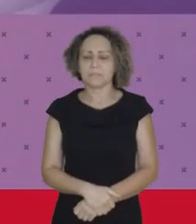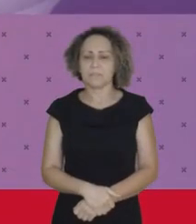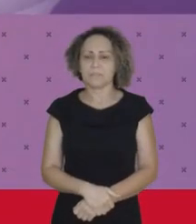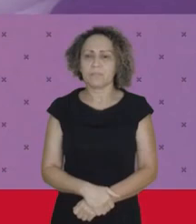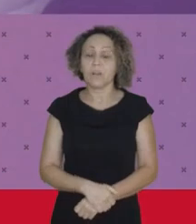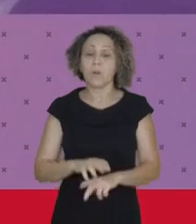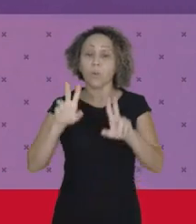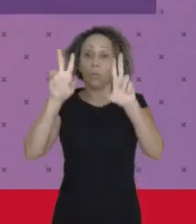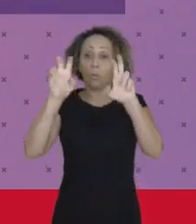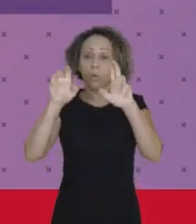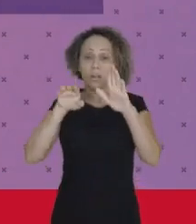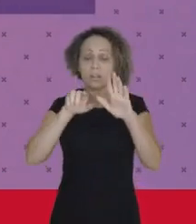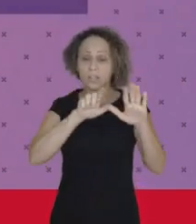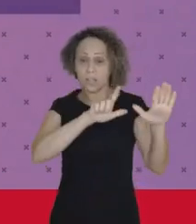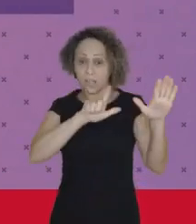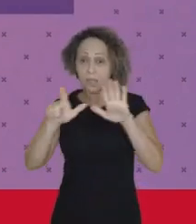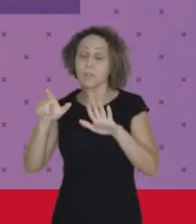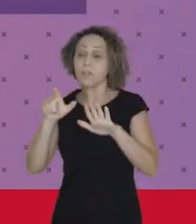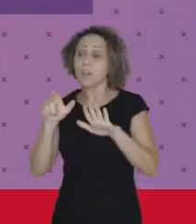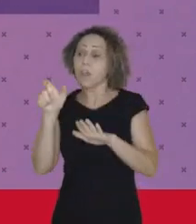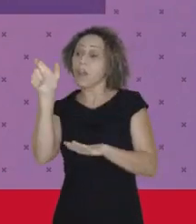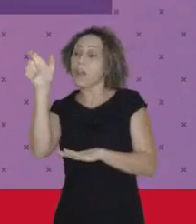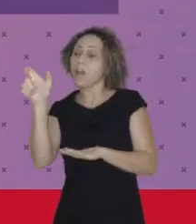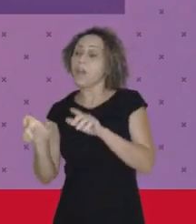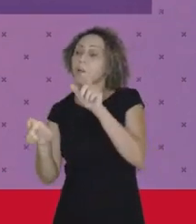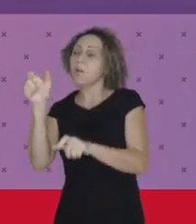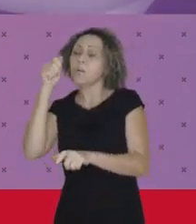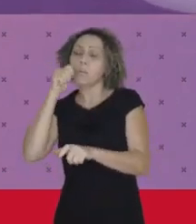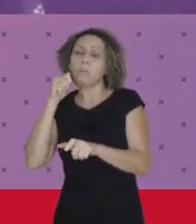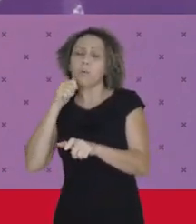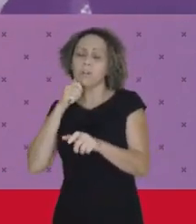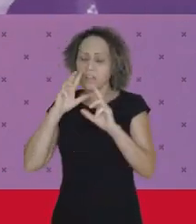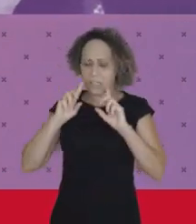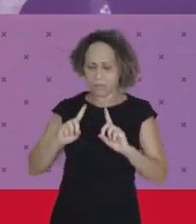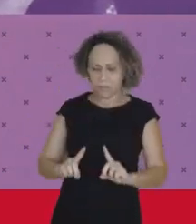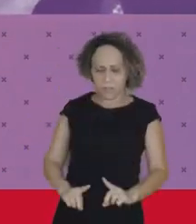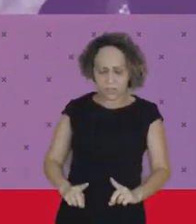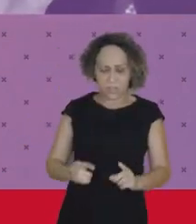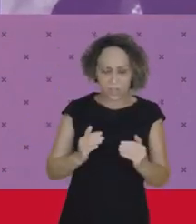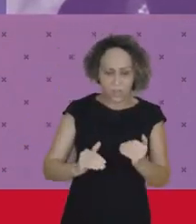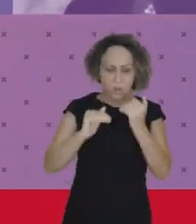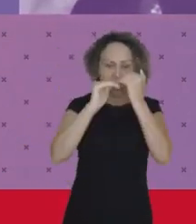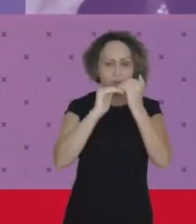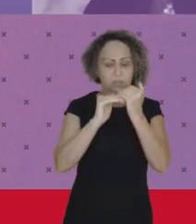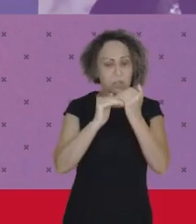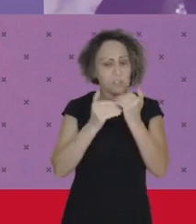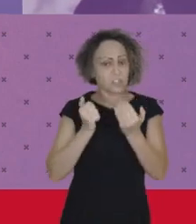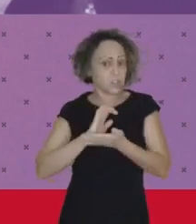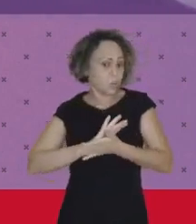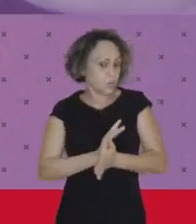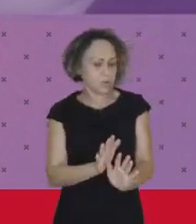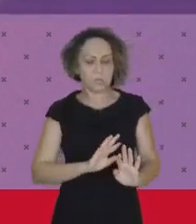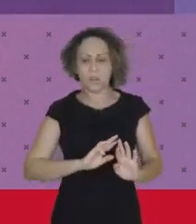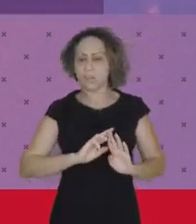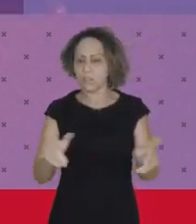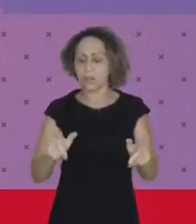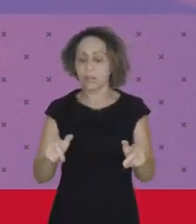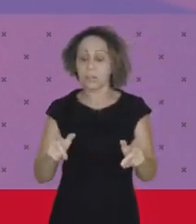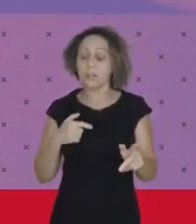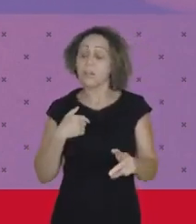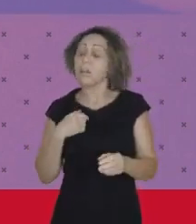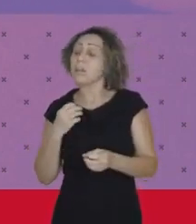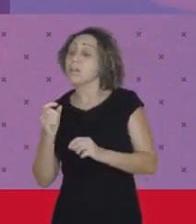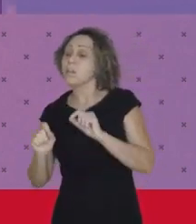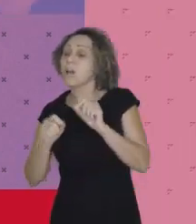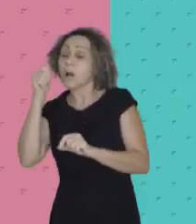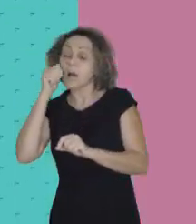O tema dessa semana é Mulheres com Deficiência, Igualdade e Não Discriminação. E quem preparou a aula pra gente foi a psicóloga